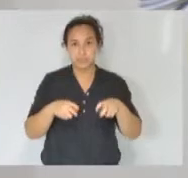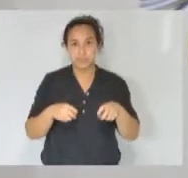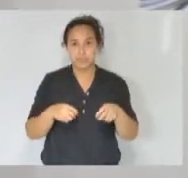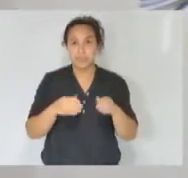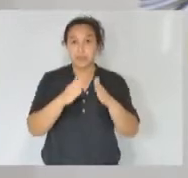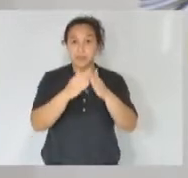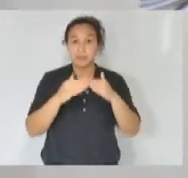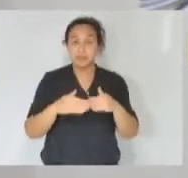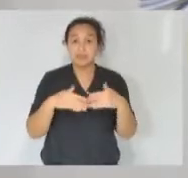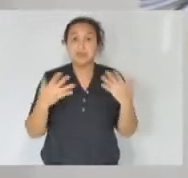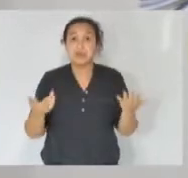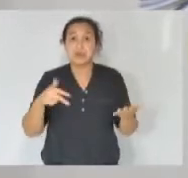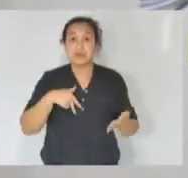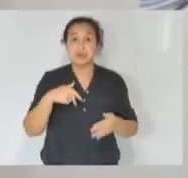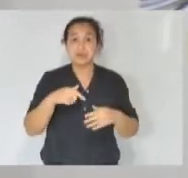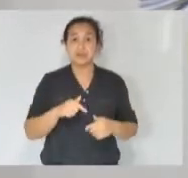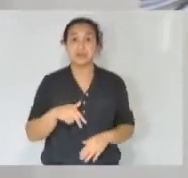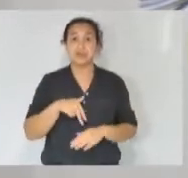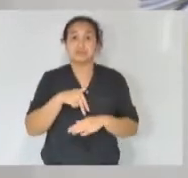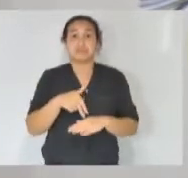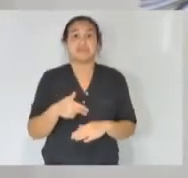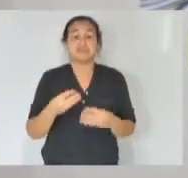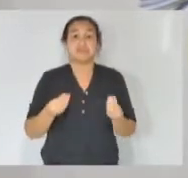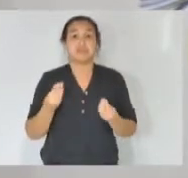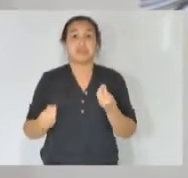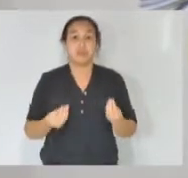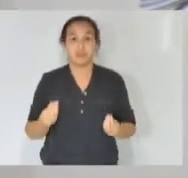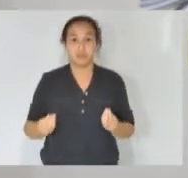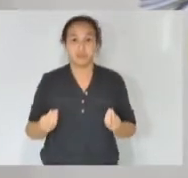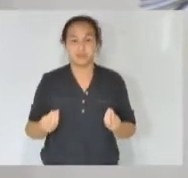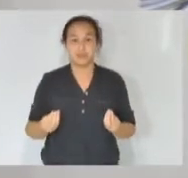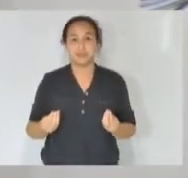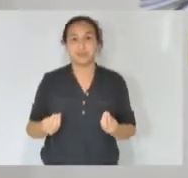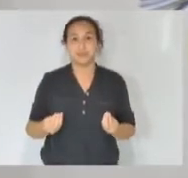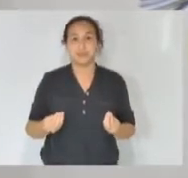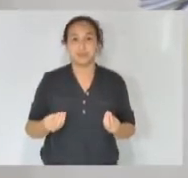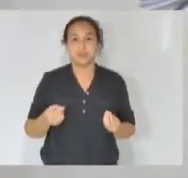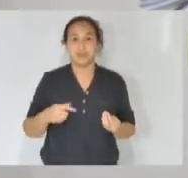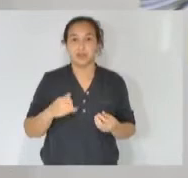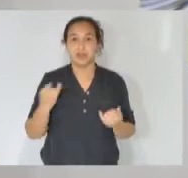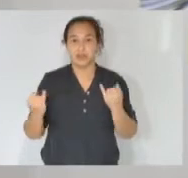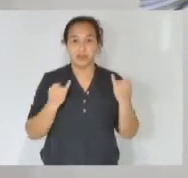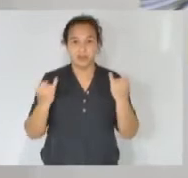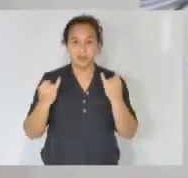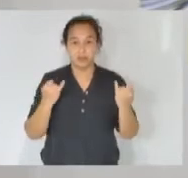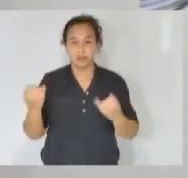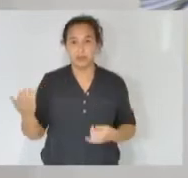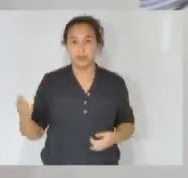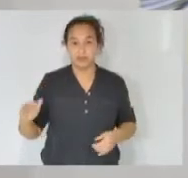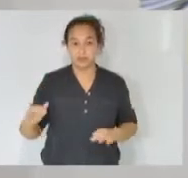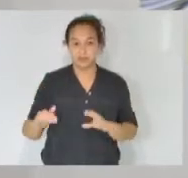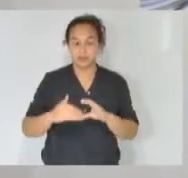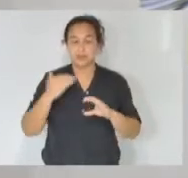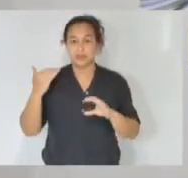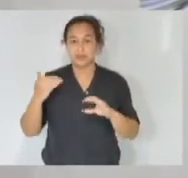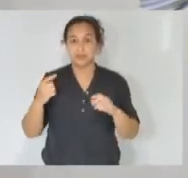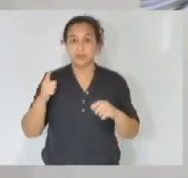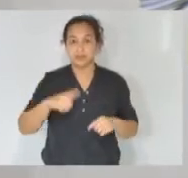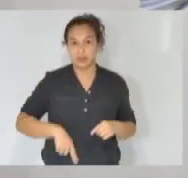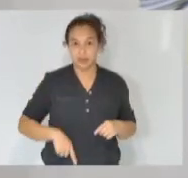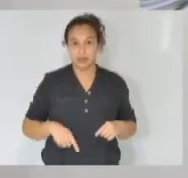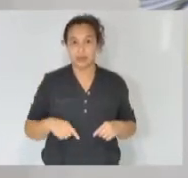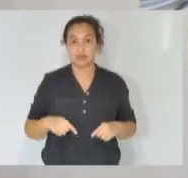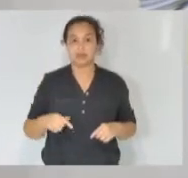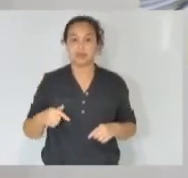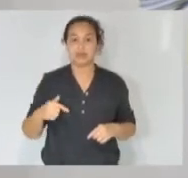será o posicionamento de Santa Catarina. E a informação que recebemos é de que